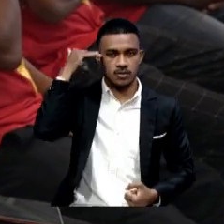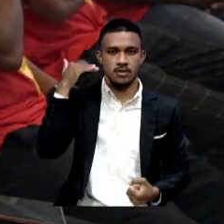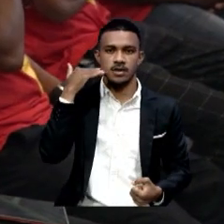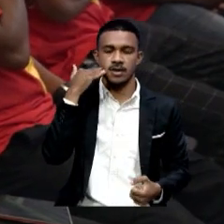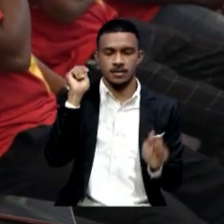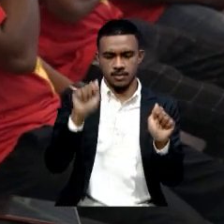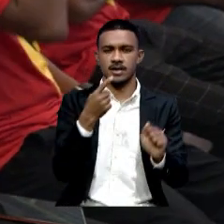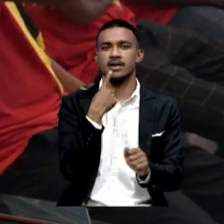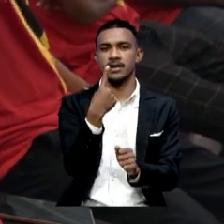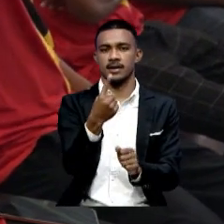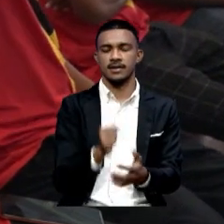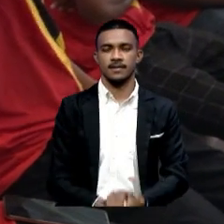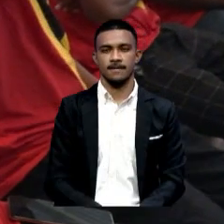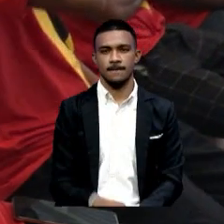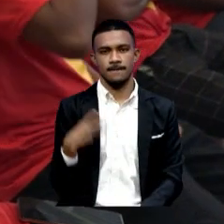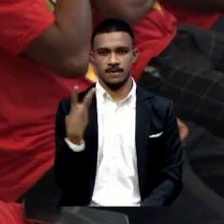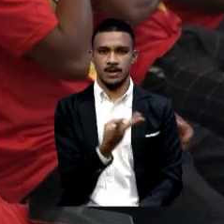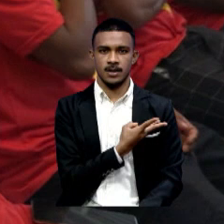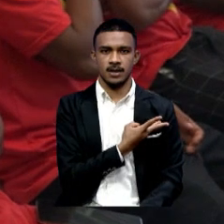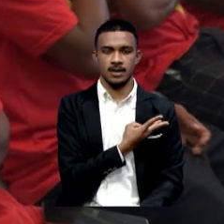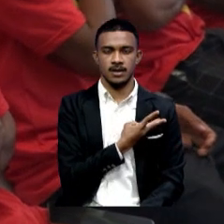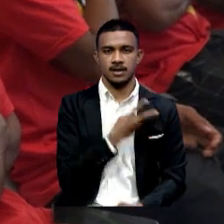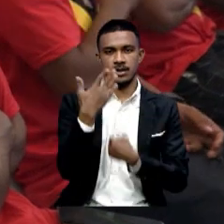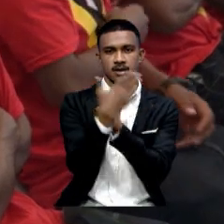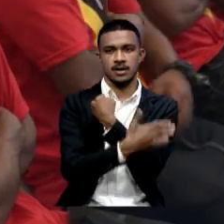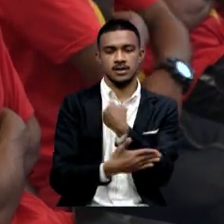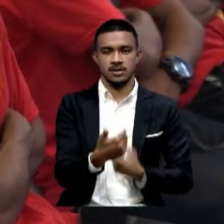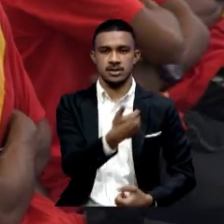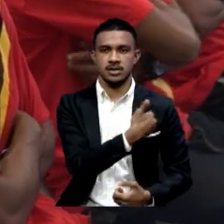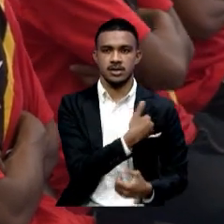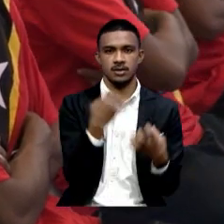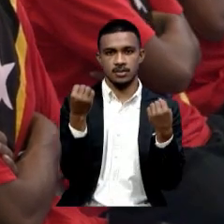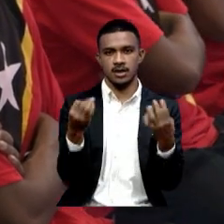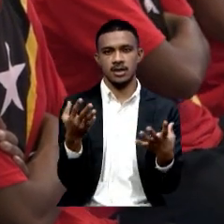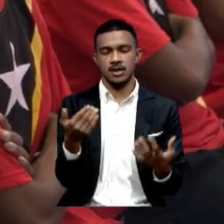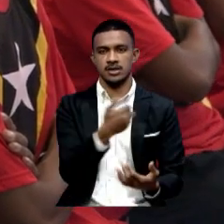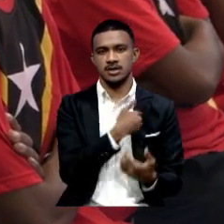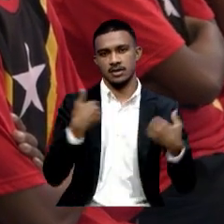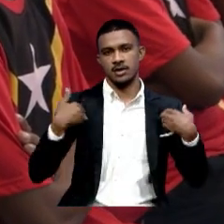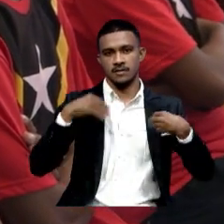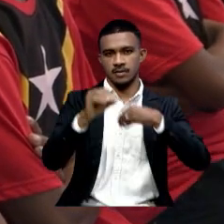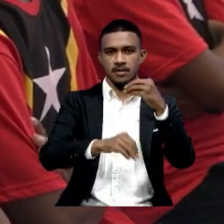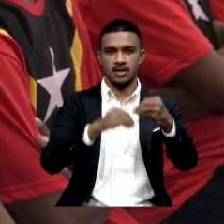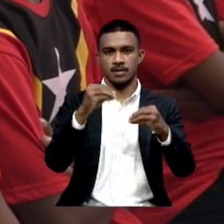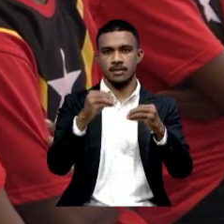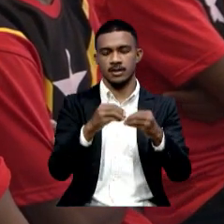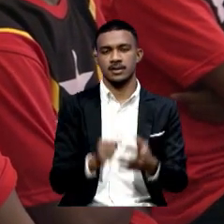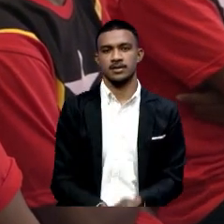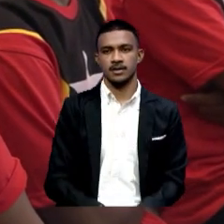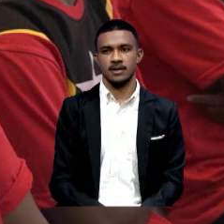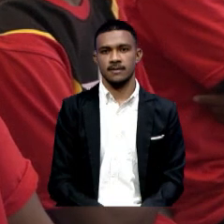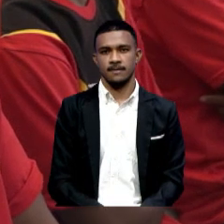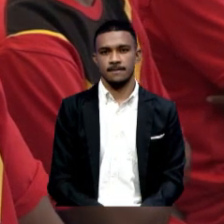de Hantatak, e também a nação Cidade para Sidang kehia kona ba